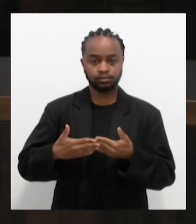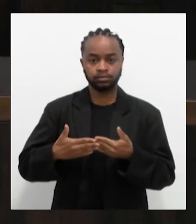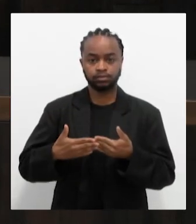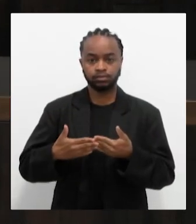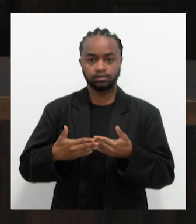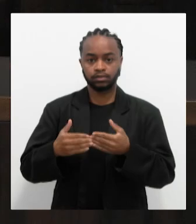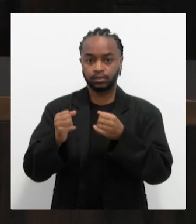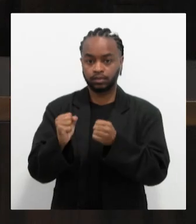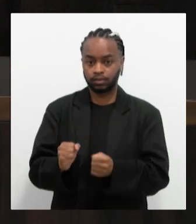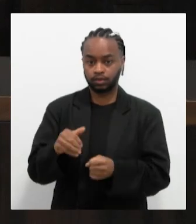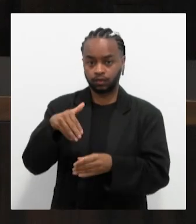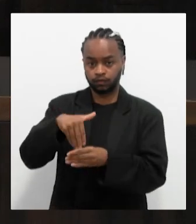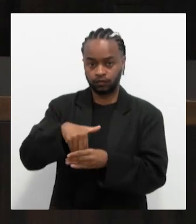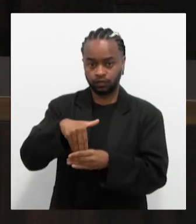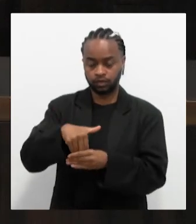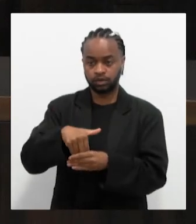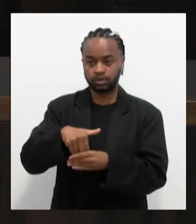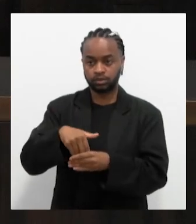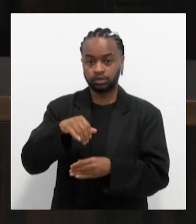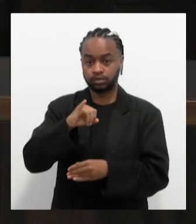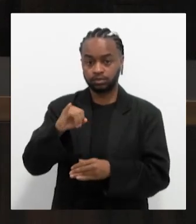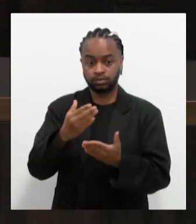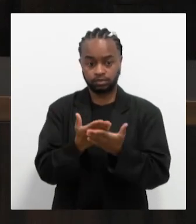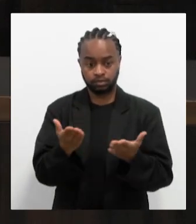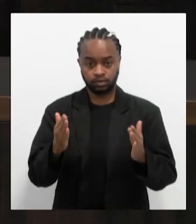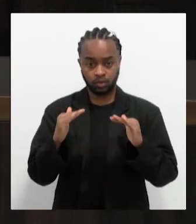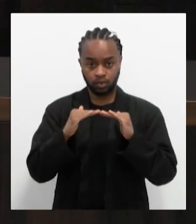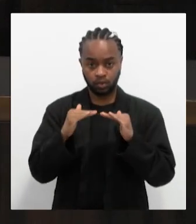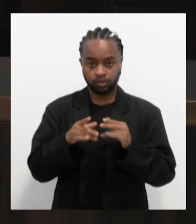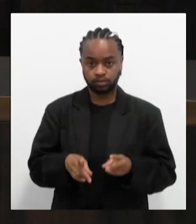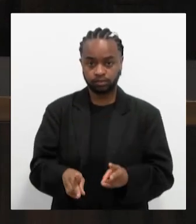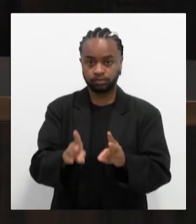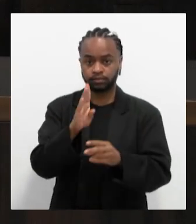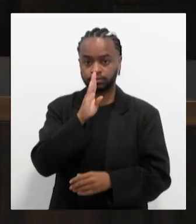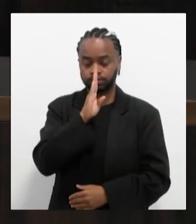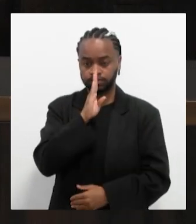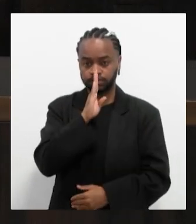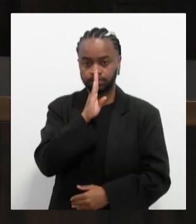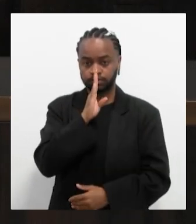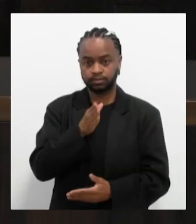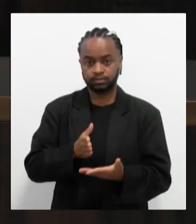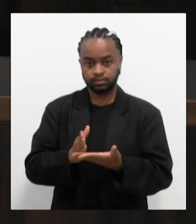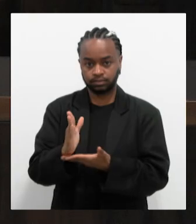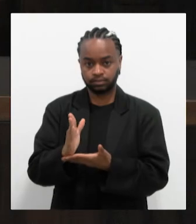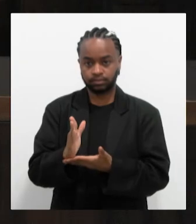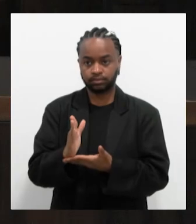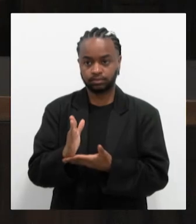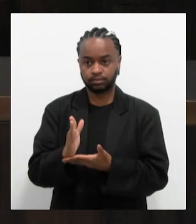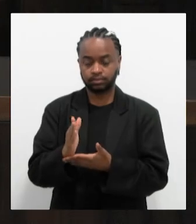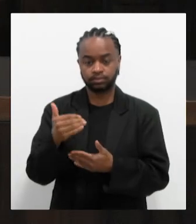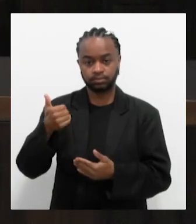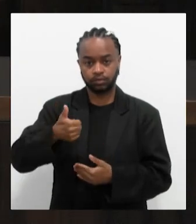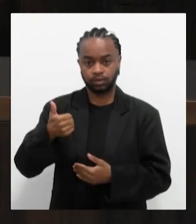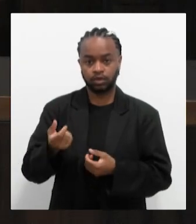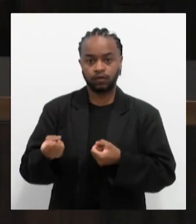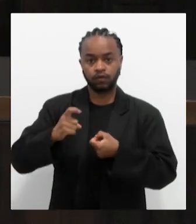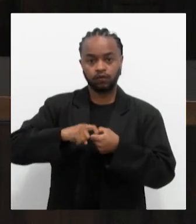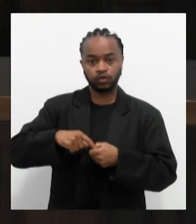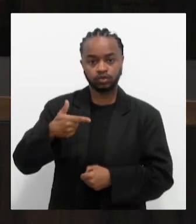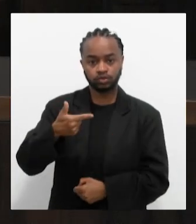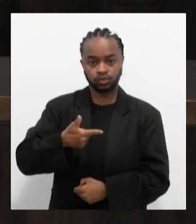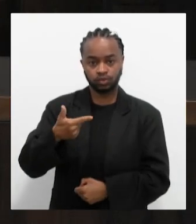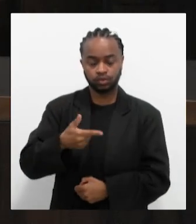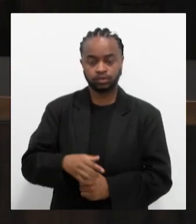discussão. Em votação. Os senhores que aprovam permaneçam como estão. Aprovado em primeira e retorna